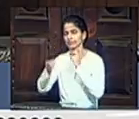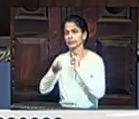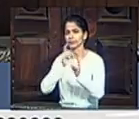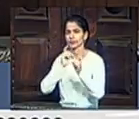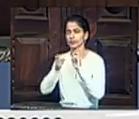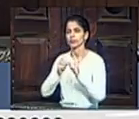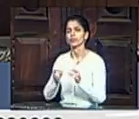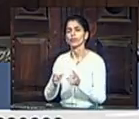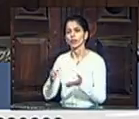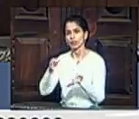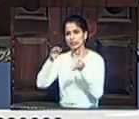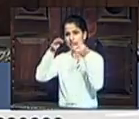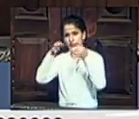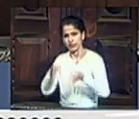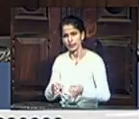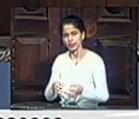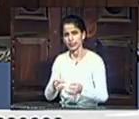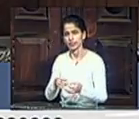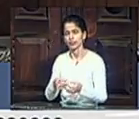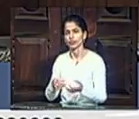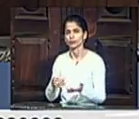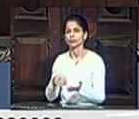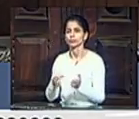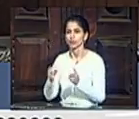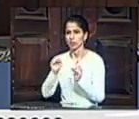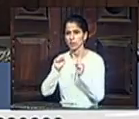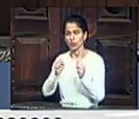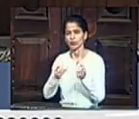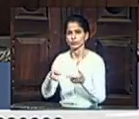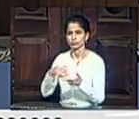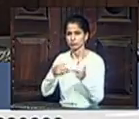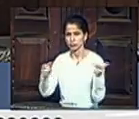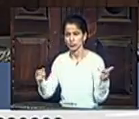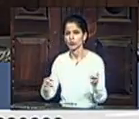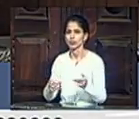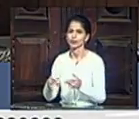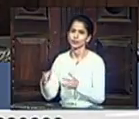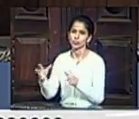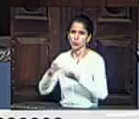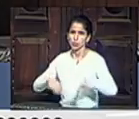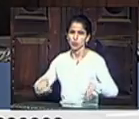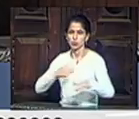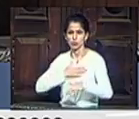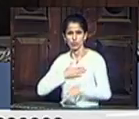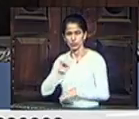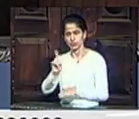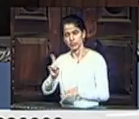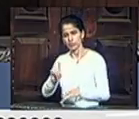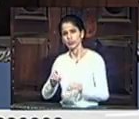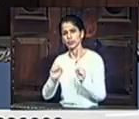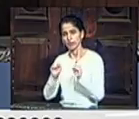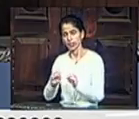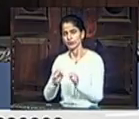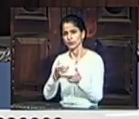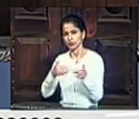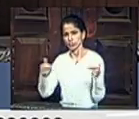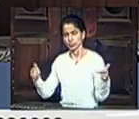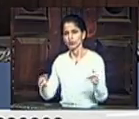efetivamente caminhos que podem até ser impopulares, mas discutir caminhos que possam nos